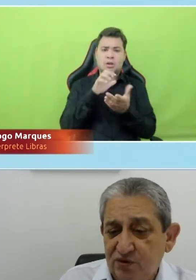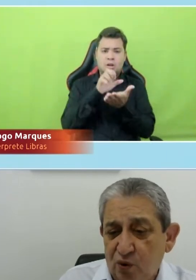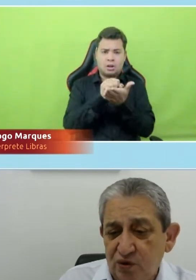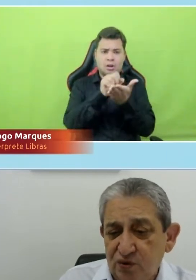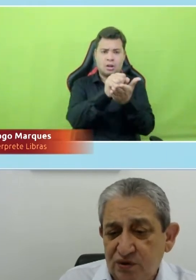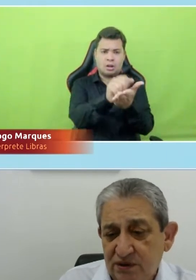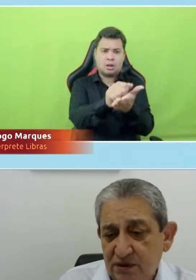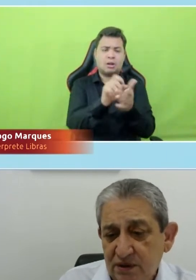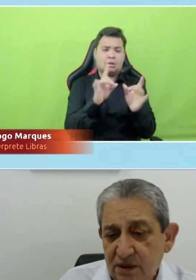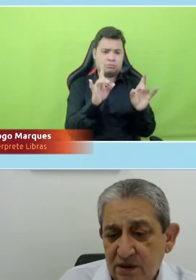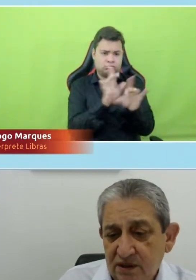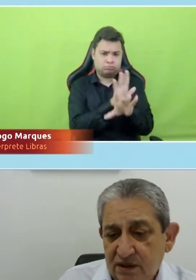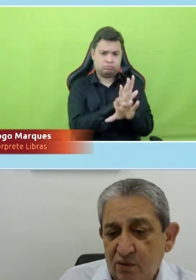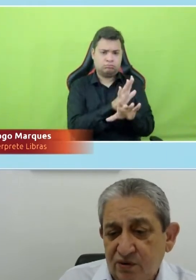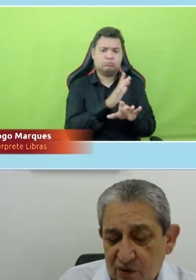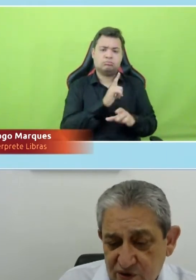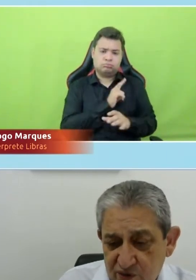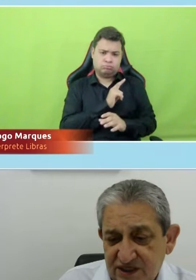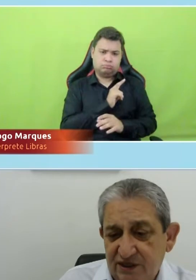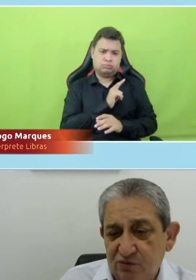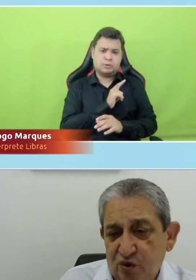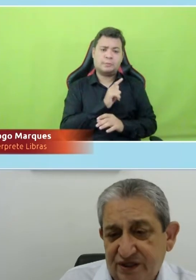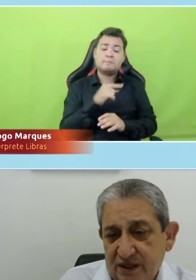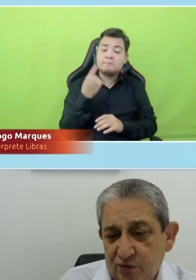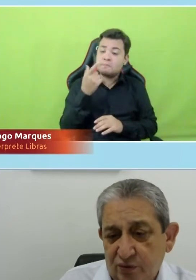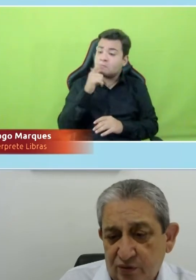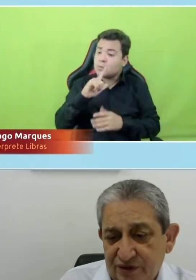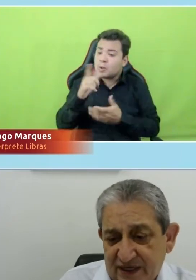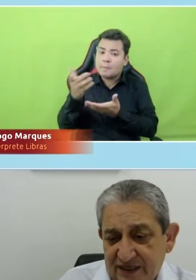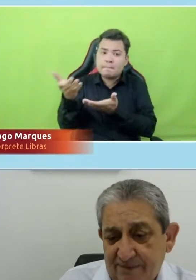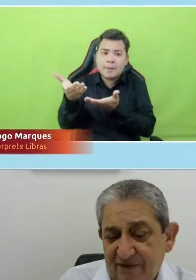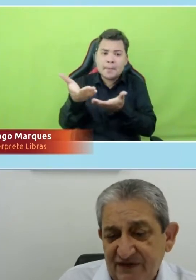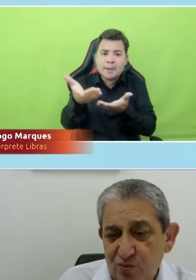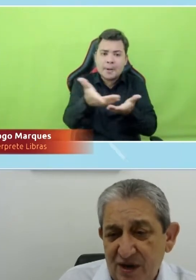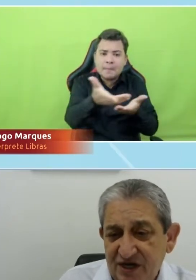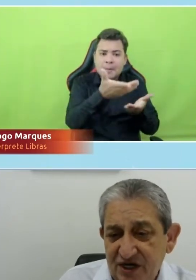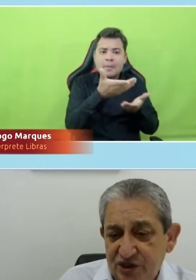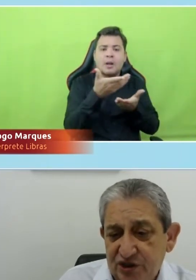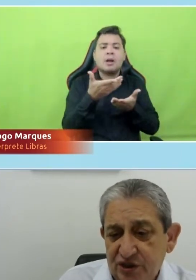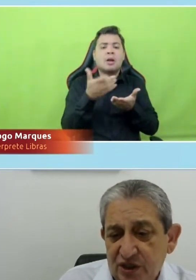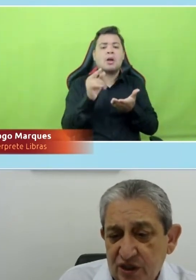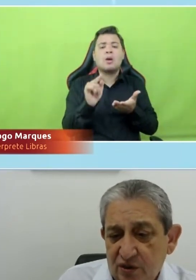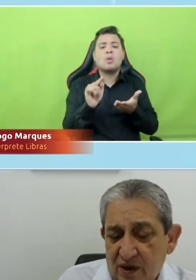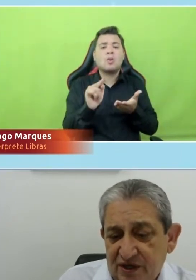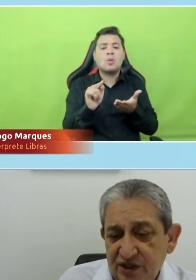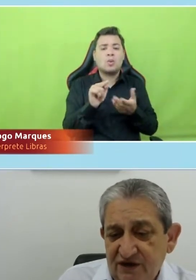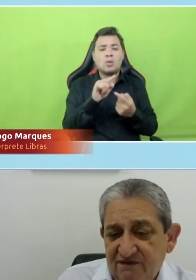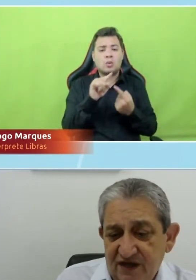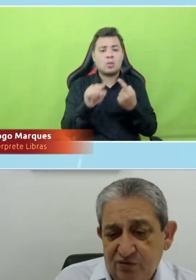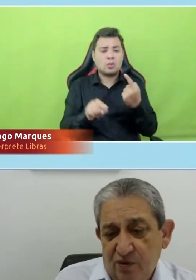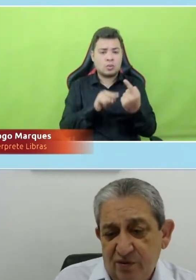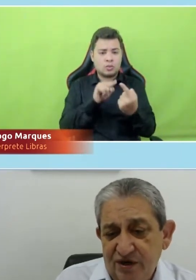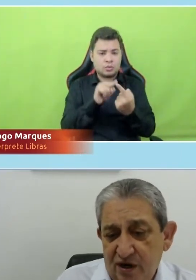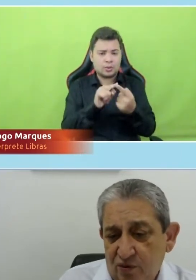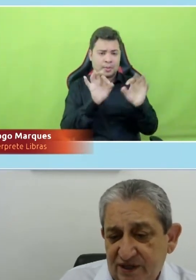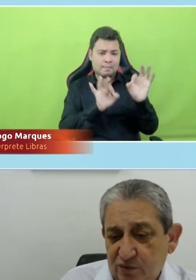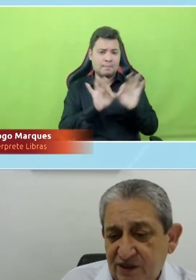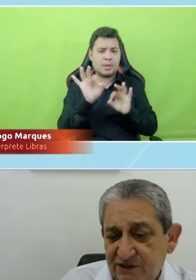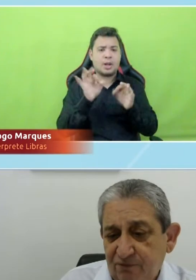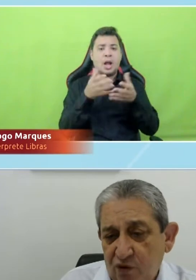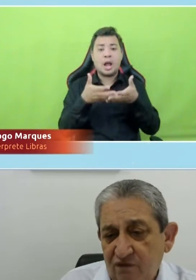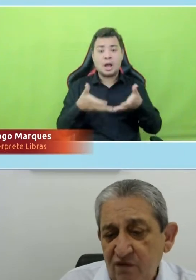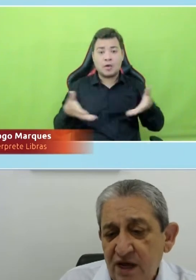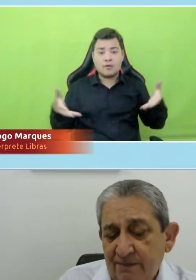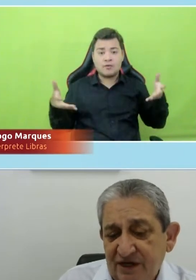convidamos todos o que nós conseguimos contactar para fazer uma grande evento, uma reunião com